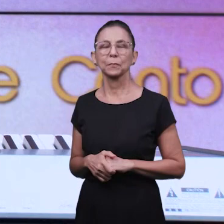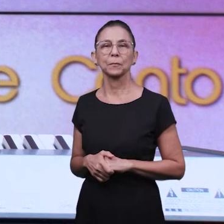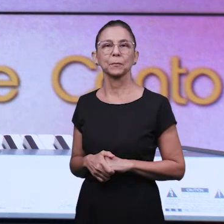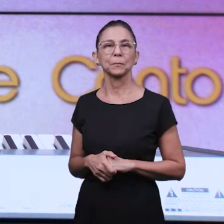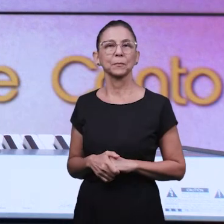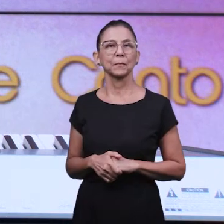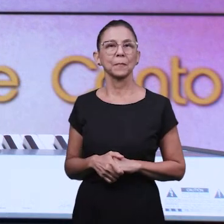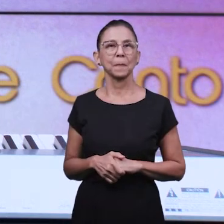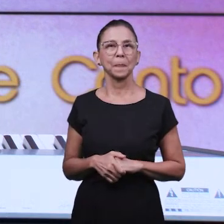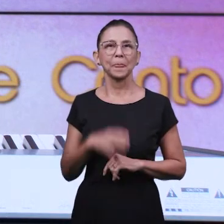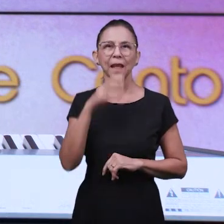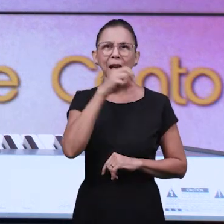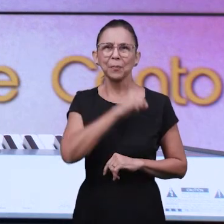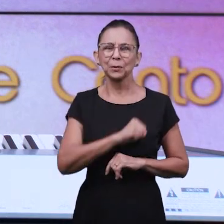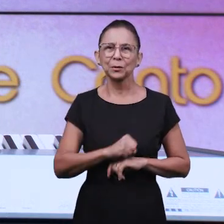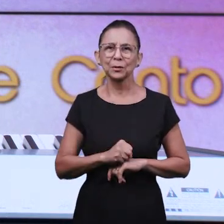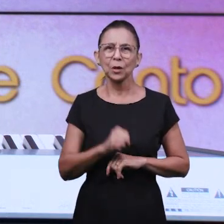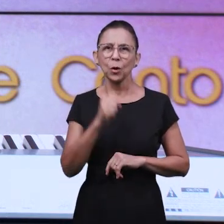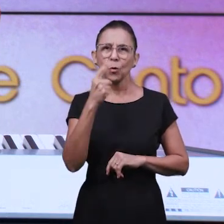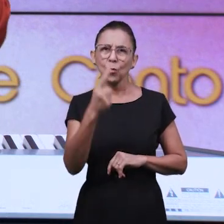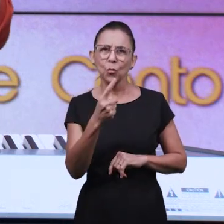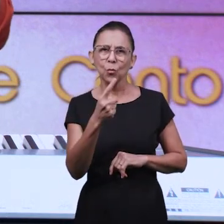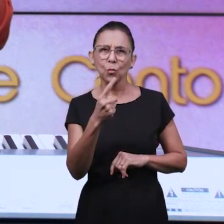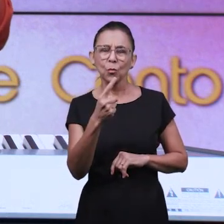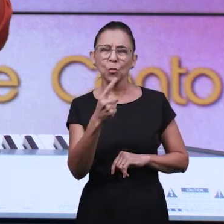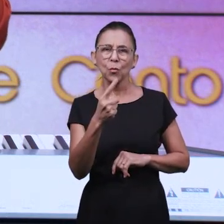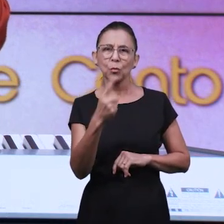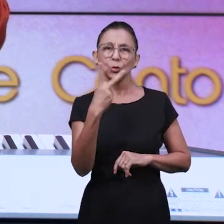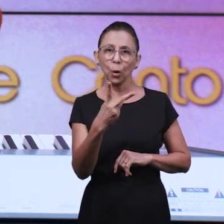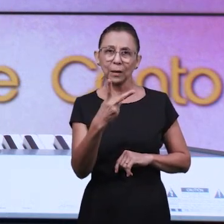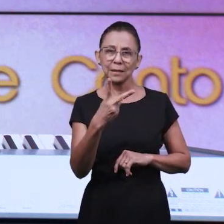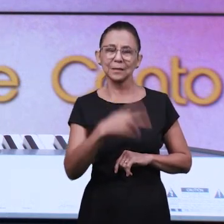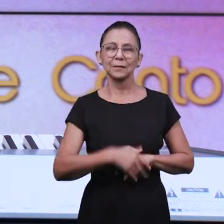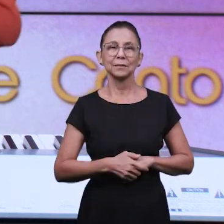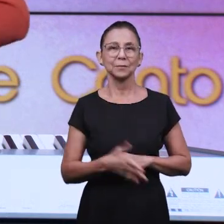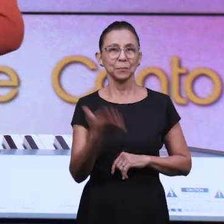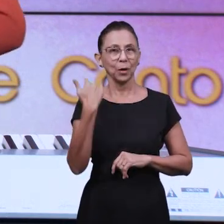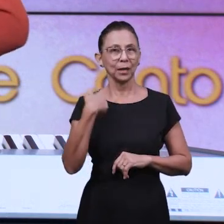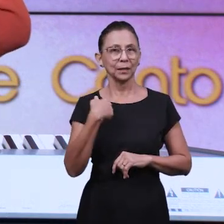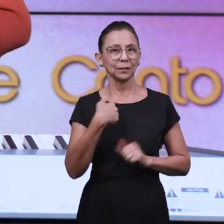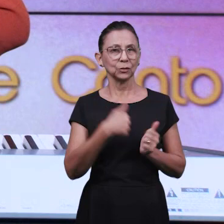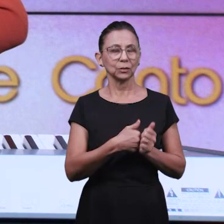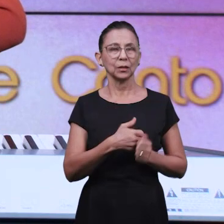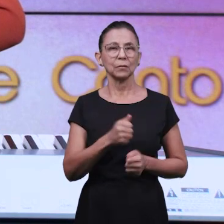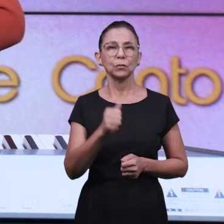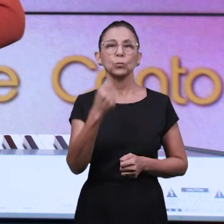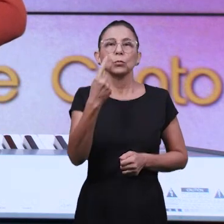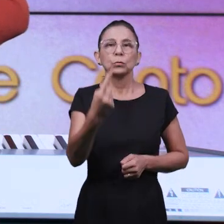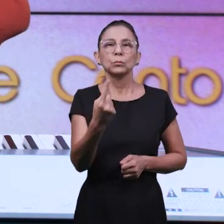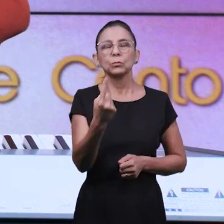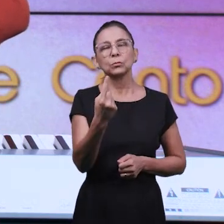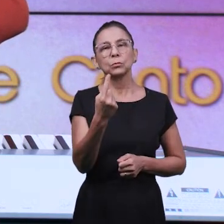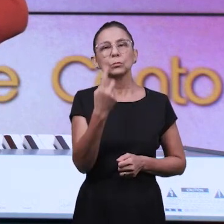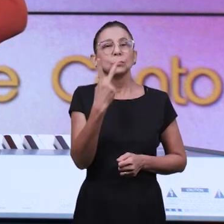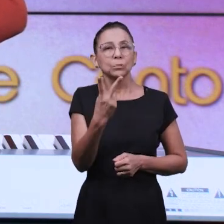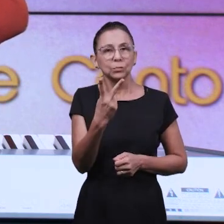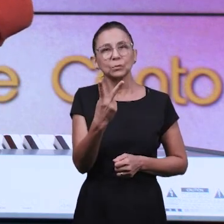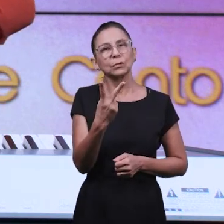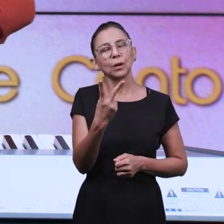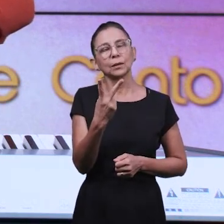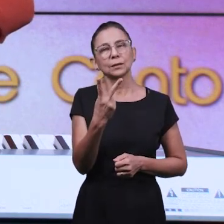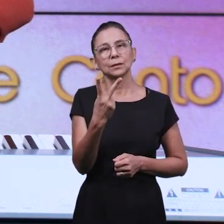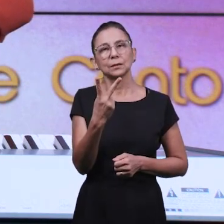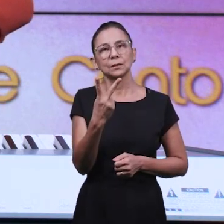E aí pensem, é curtinho. 1, 2, ok? Vamos juntos? Inspirou 1,